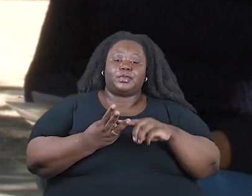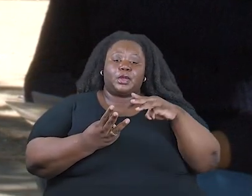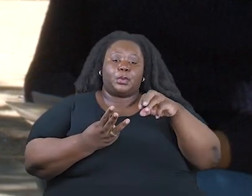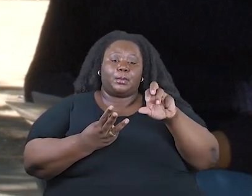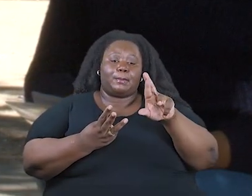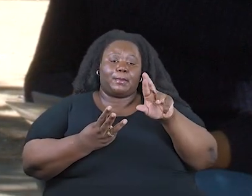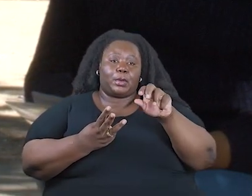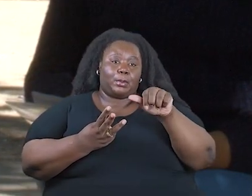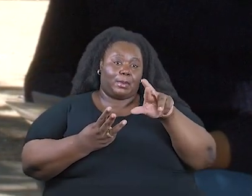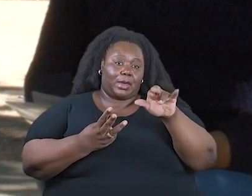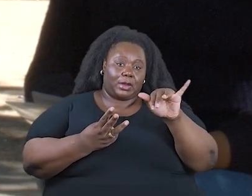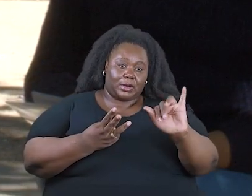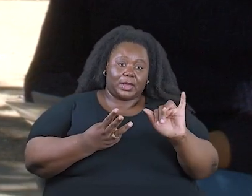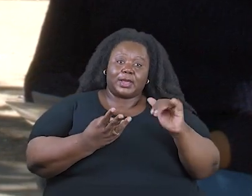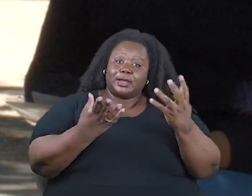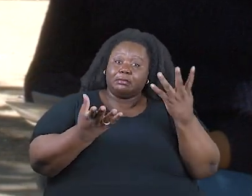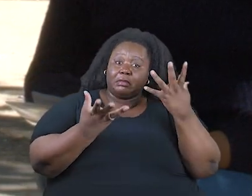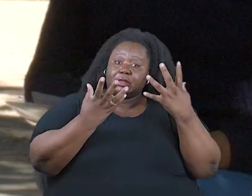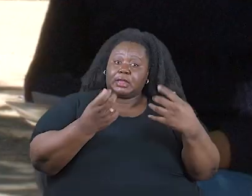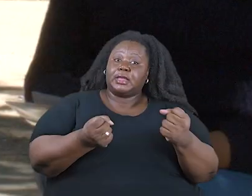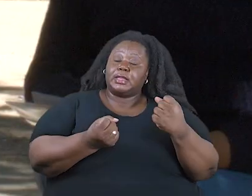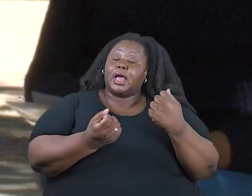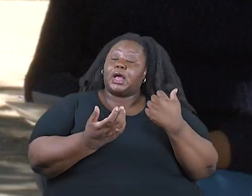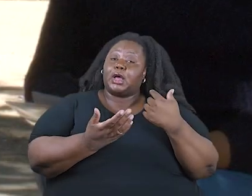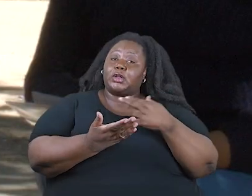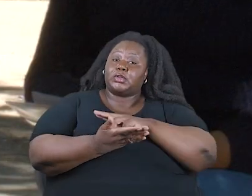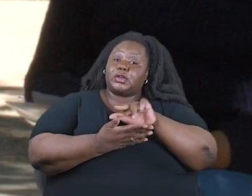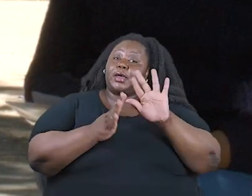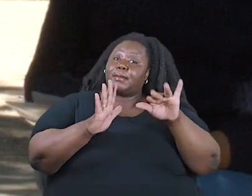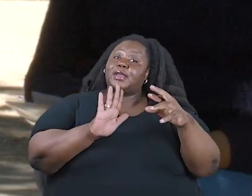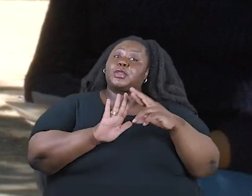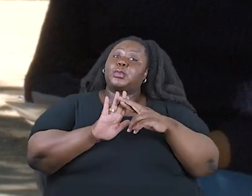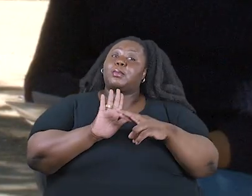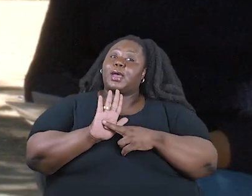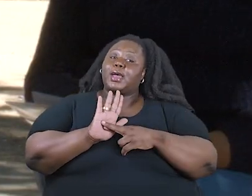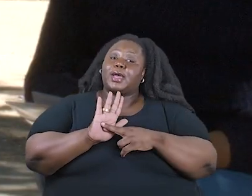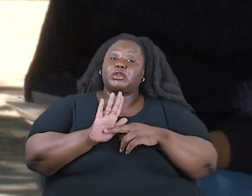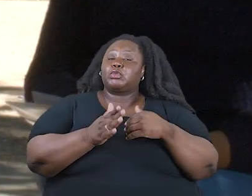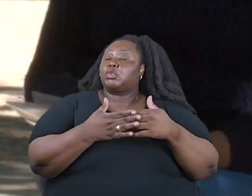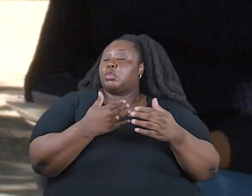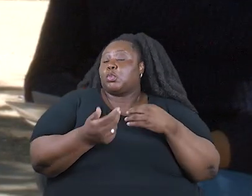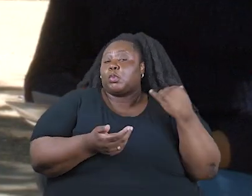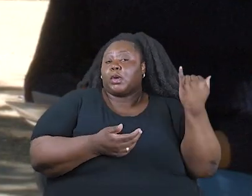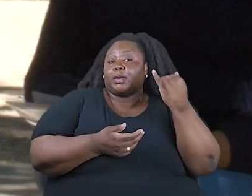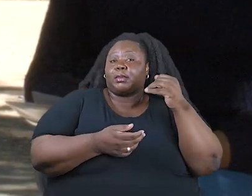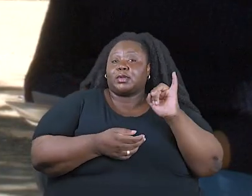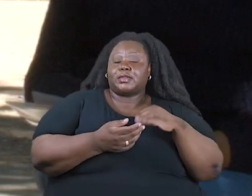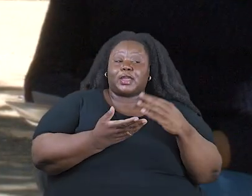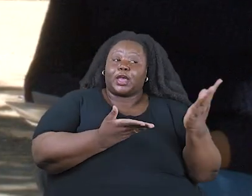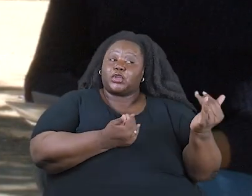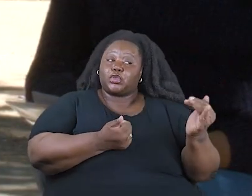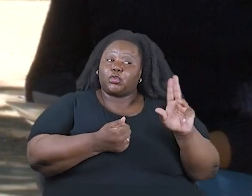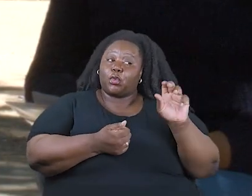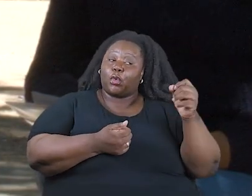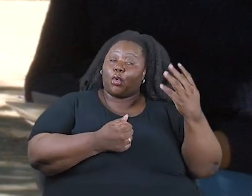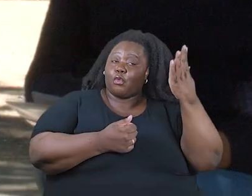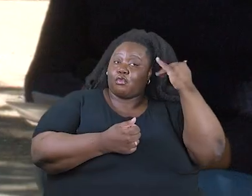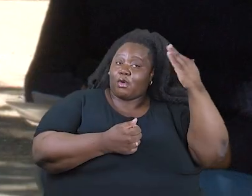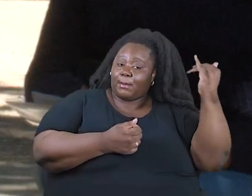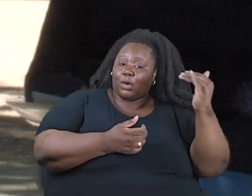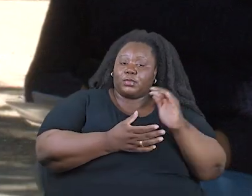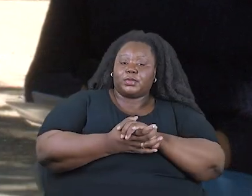que toparam criar um múltiplo. Só que ele colocou uma regra, que não importa se o artista era jovem ou se era